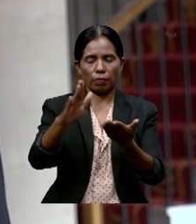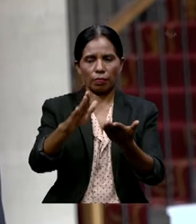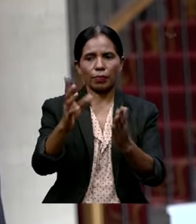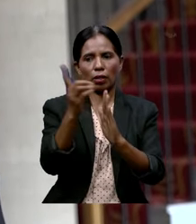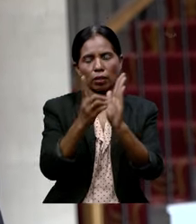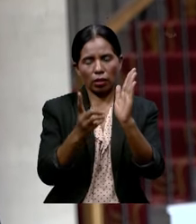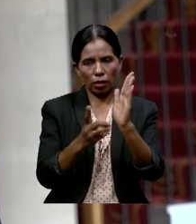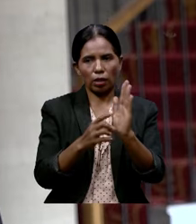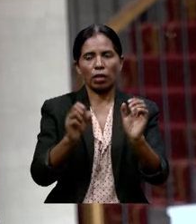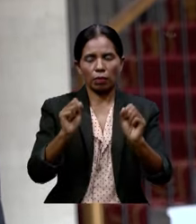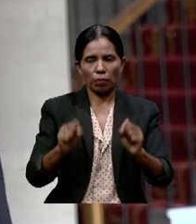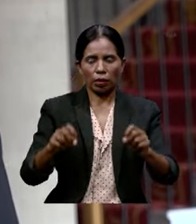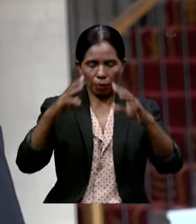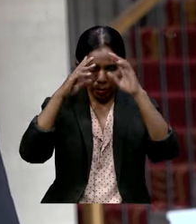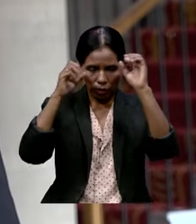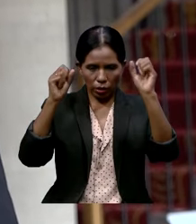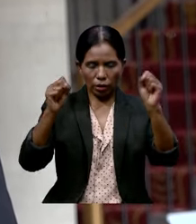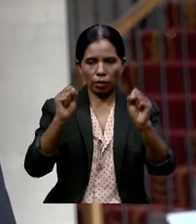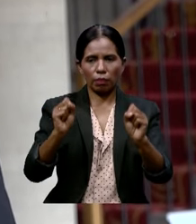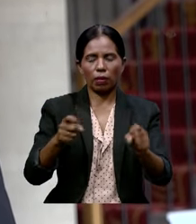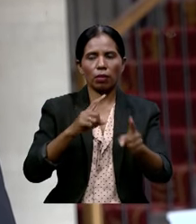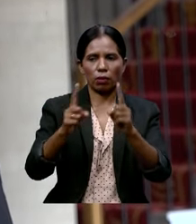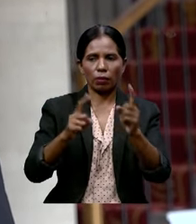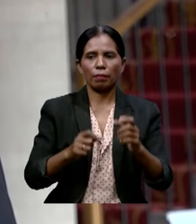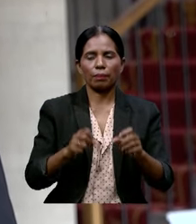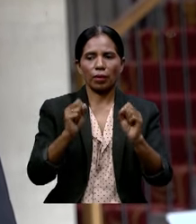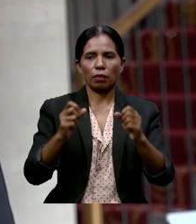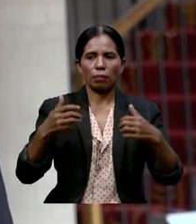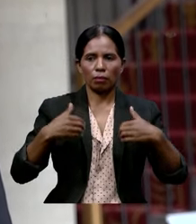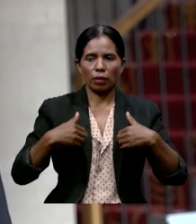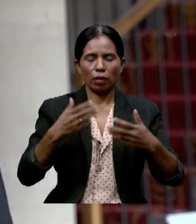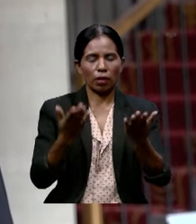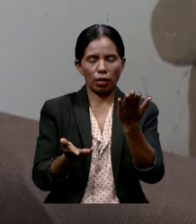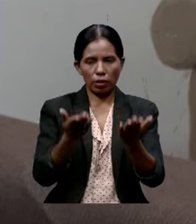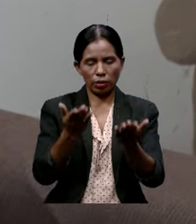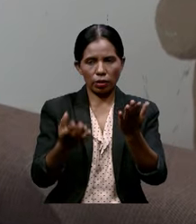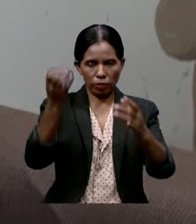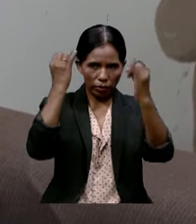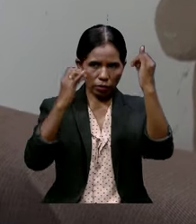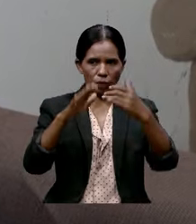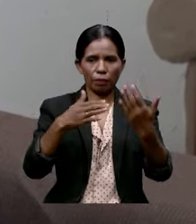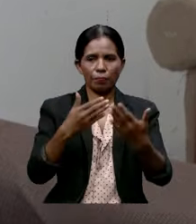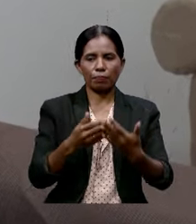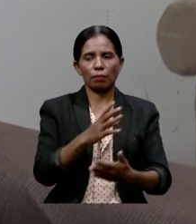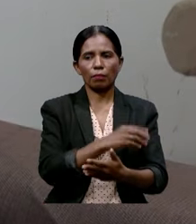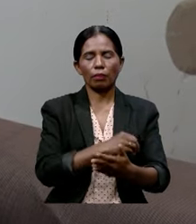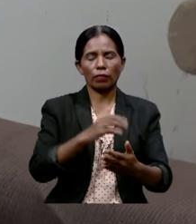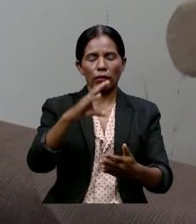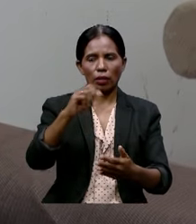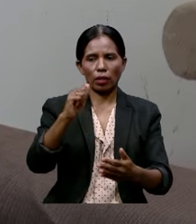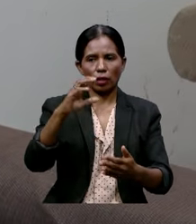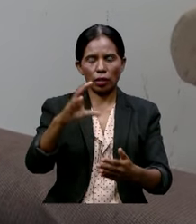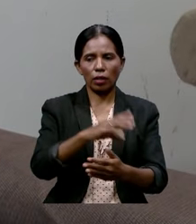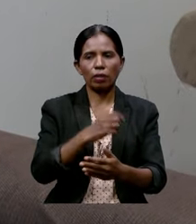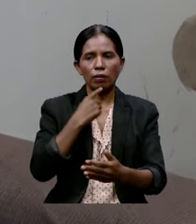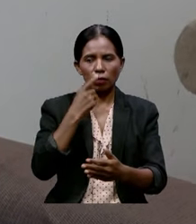ser nem, até o presidente Belé e a intervenção ser a Carik, Belé e a balanço, informação ser. Eis adjunto comisário Kak Nemos